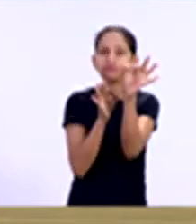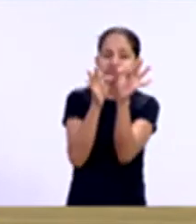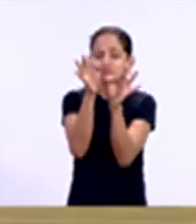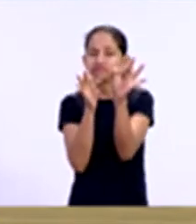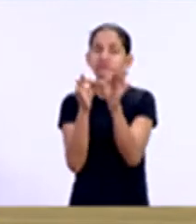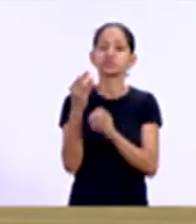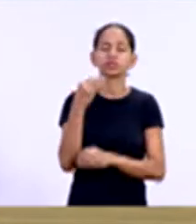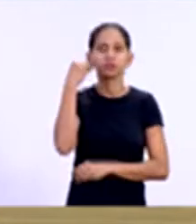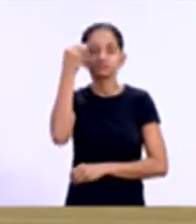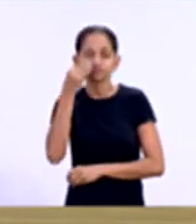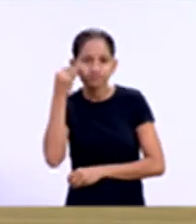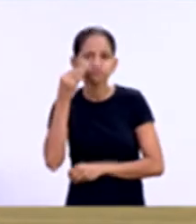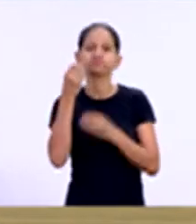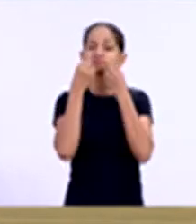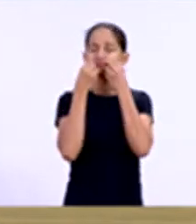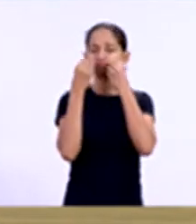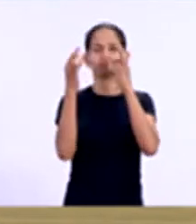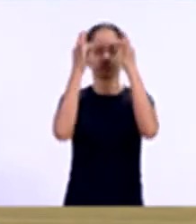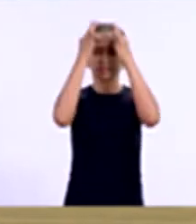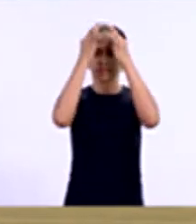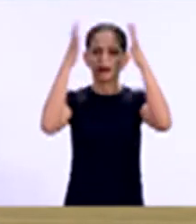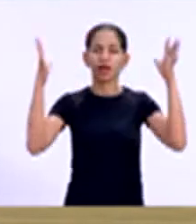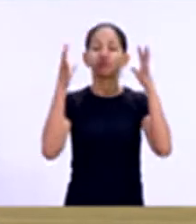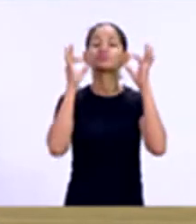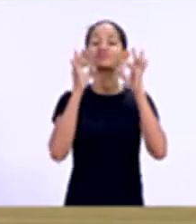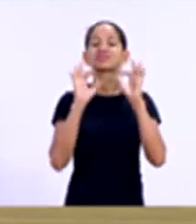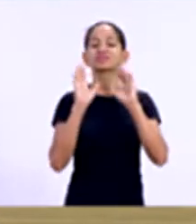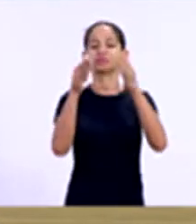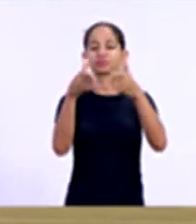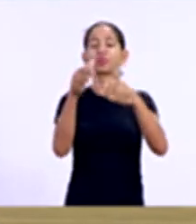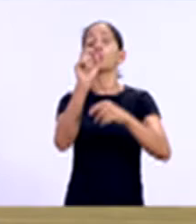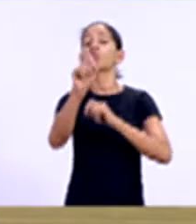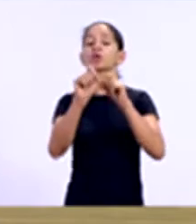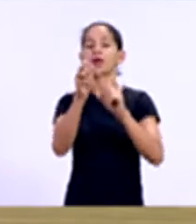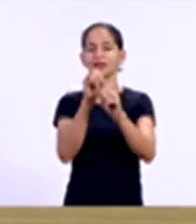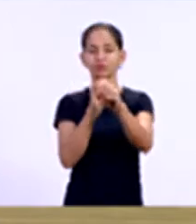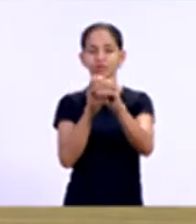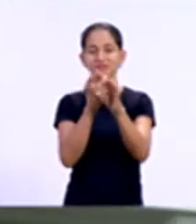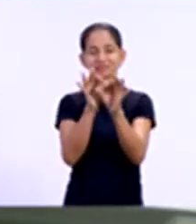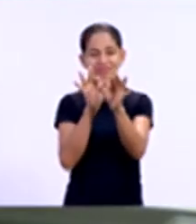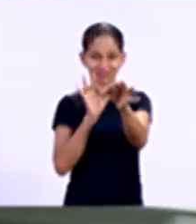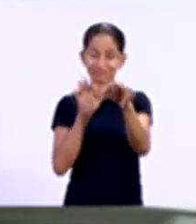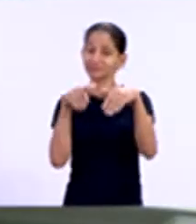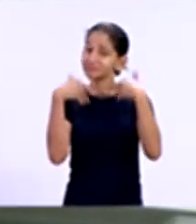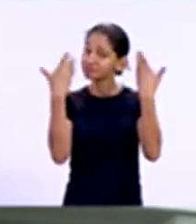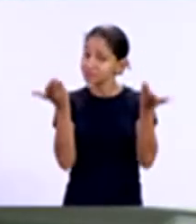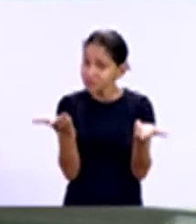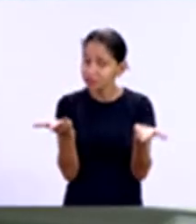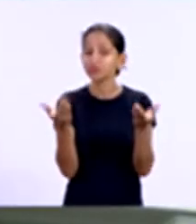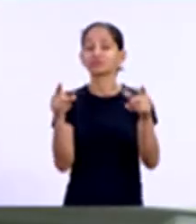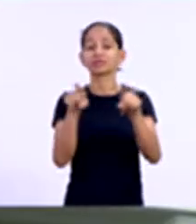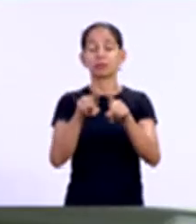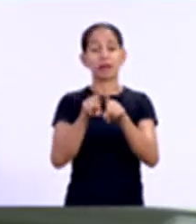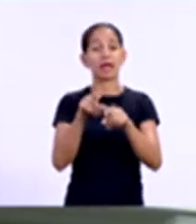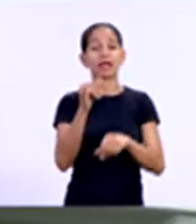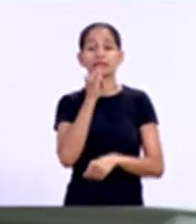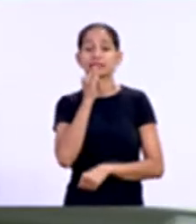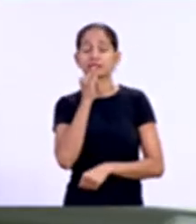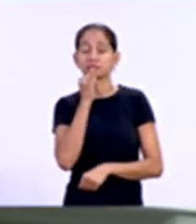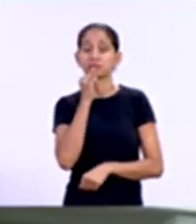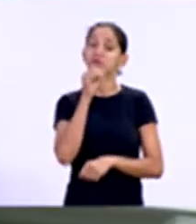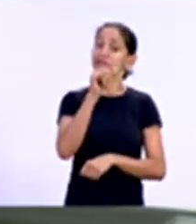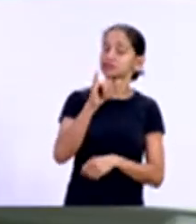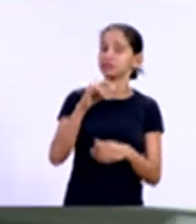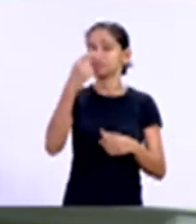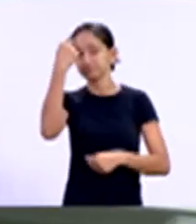EAD, uma definição bem clara do que seja a EAD. O que não quer dizer, né, professor, que antes